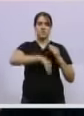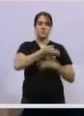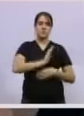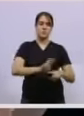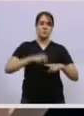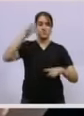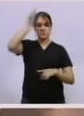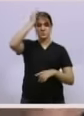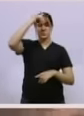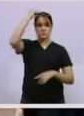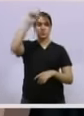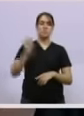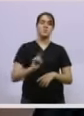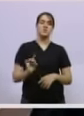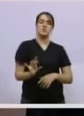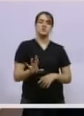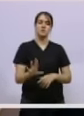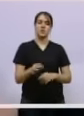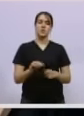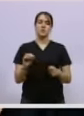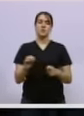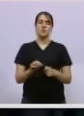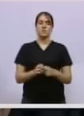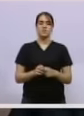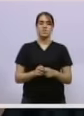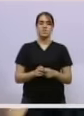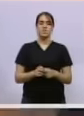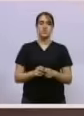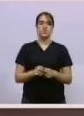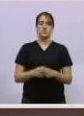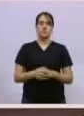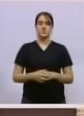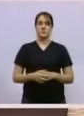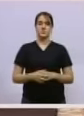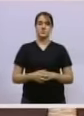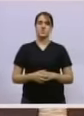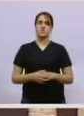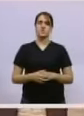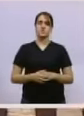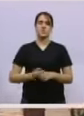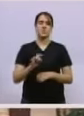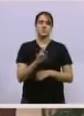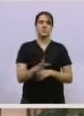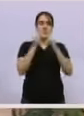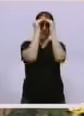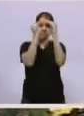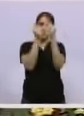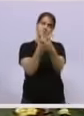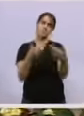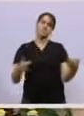Santo, não é apenas a prática de uma religião infértil, não é apenas seguir um ritual religioso,